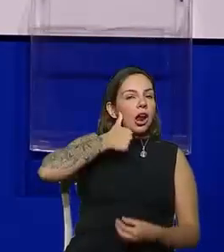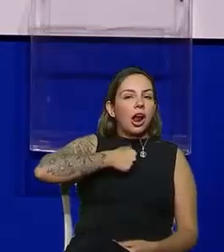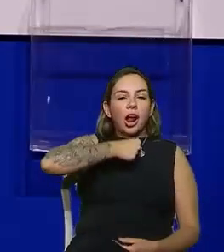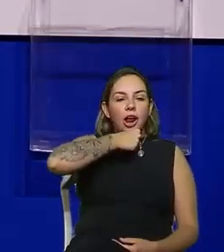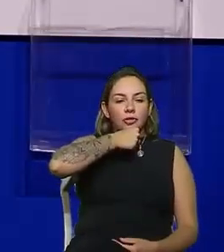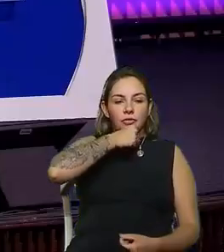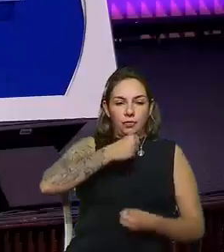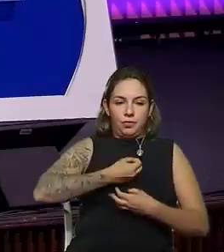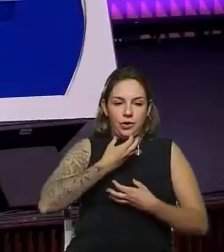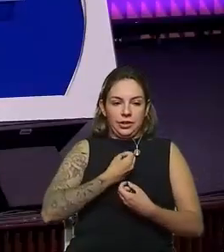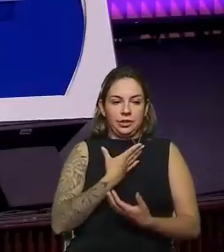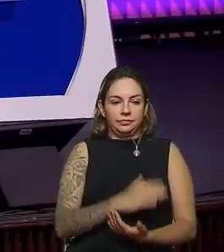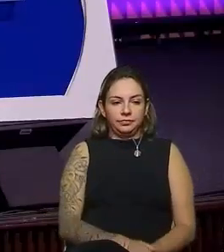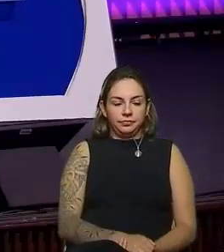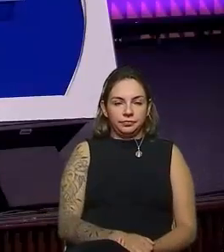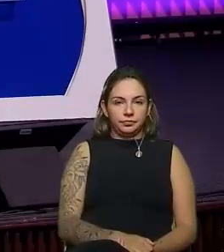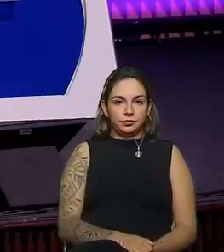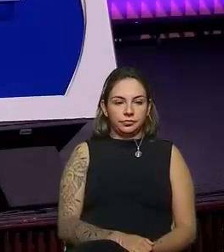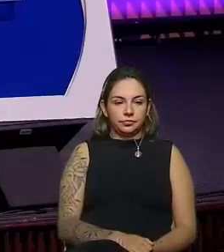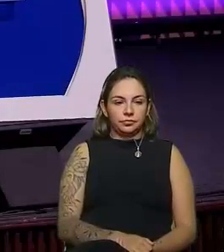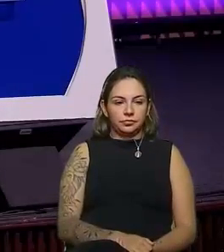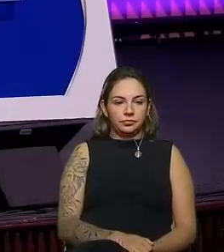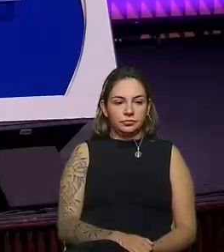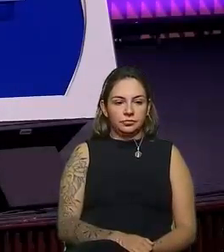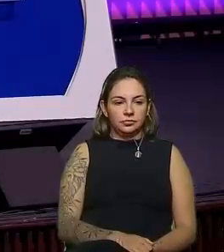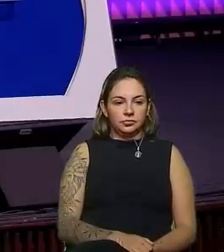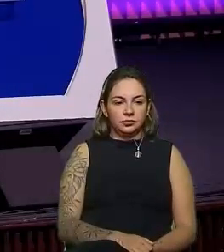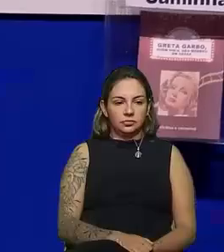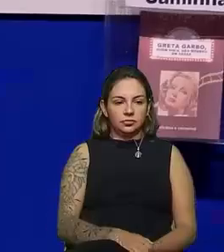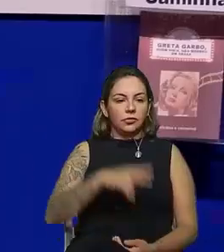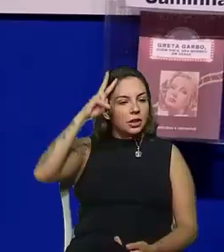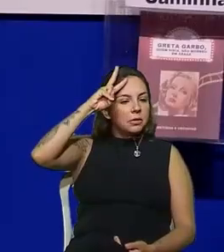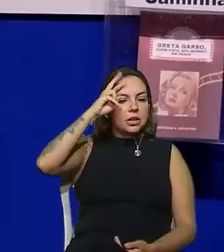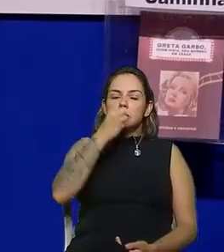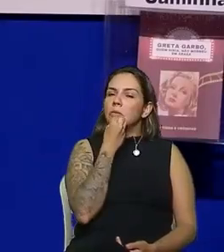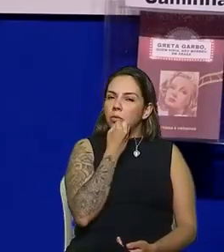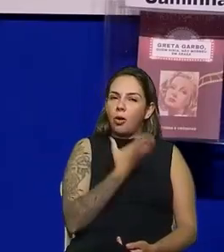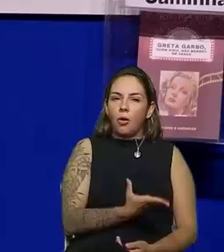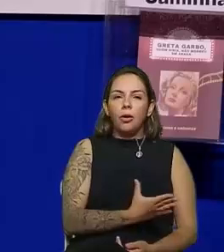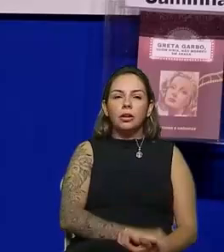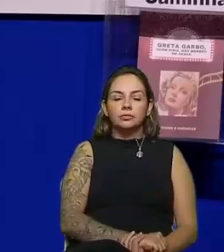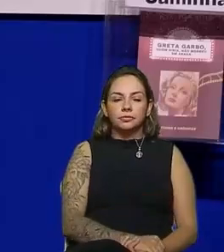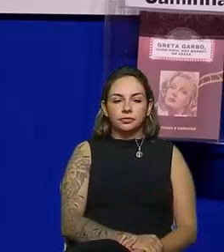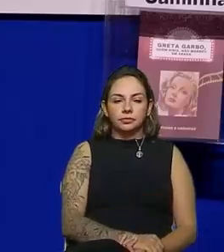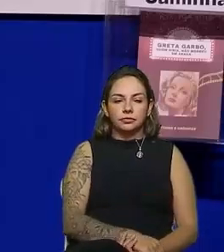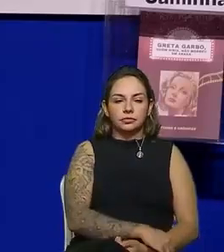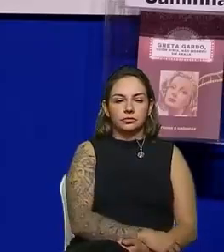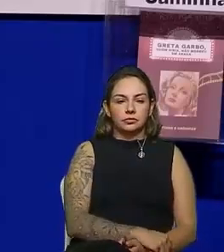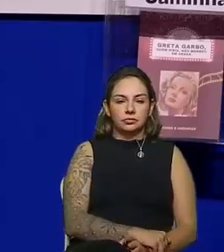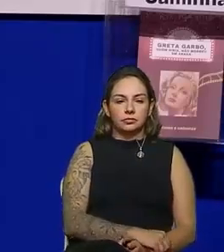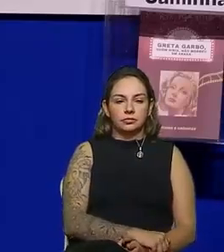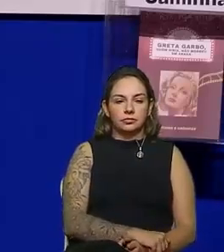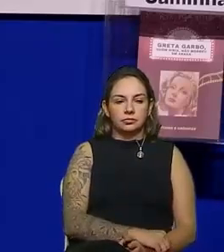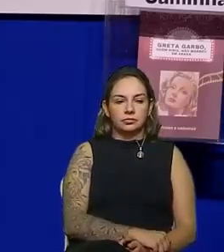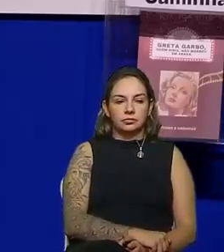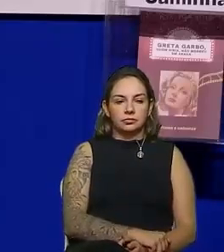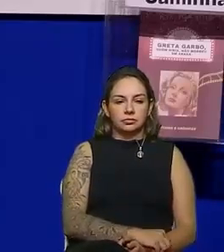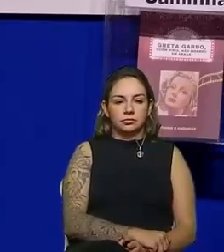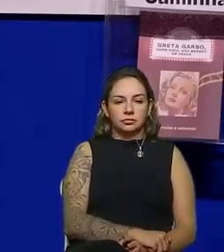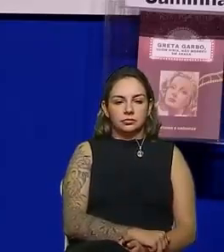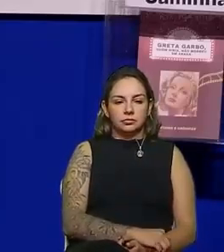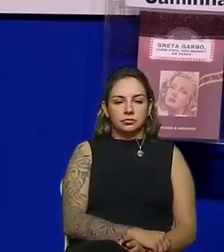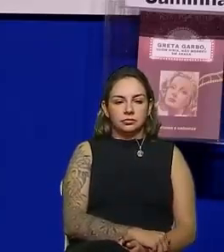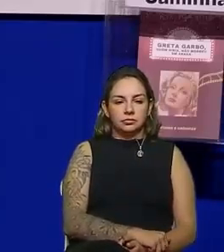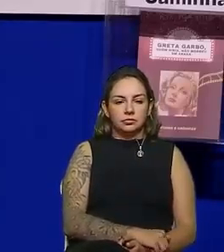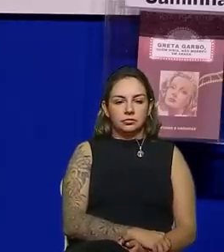gente. Olha, as lembranças que eu tenho são sempre boas. Vou contar, normalmente eu gosto de